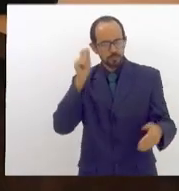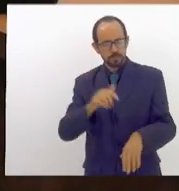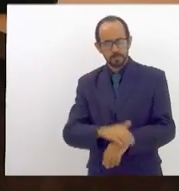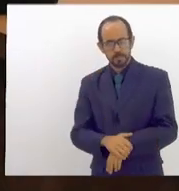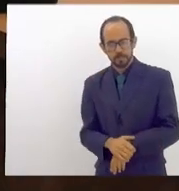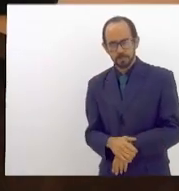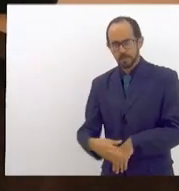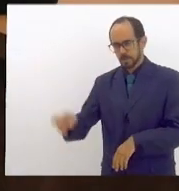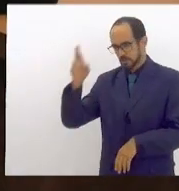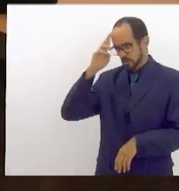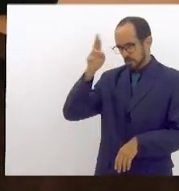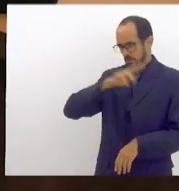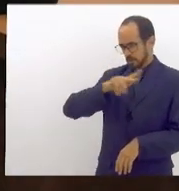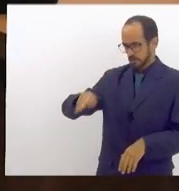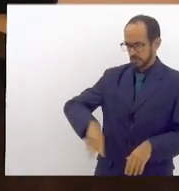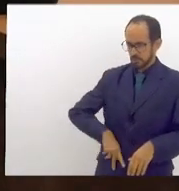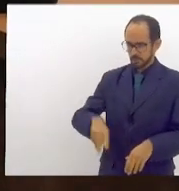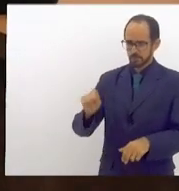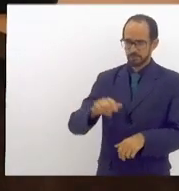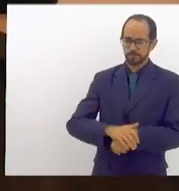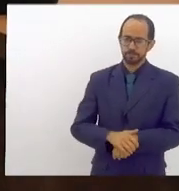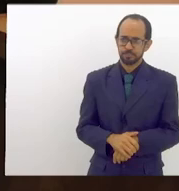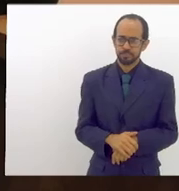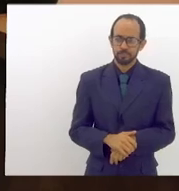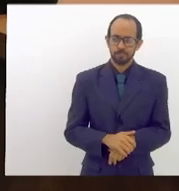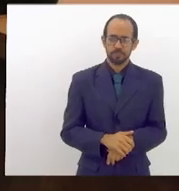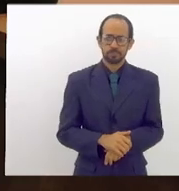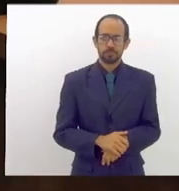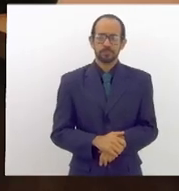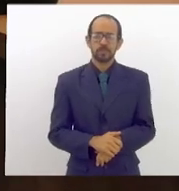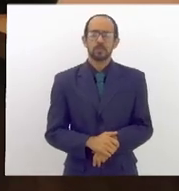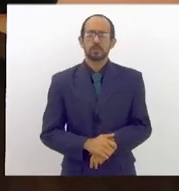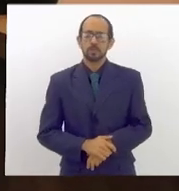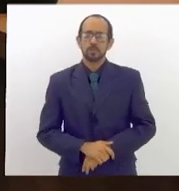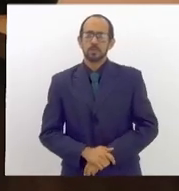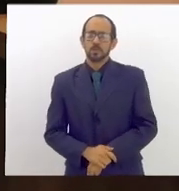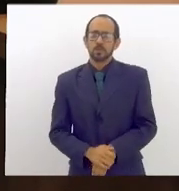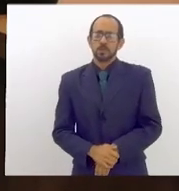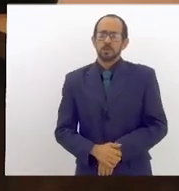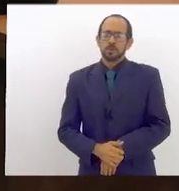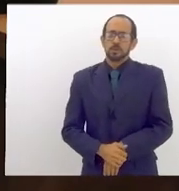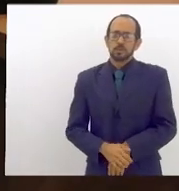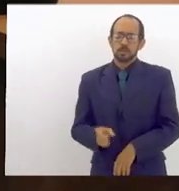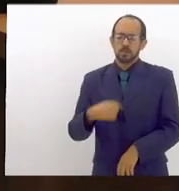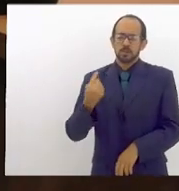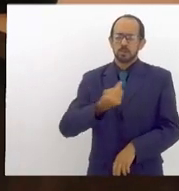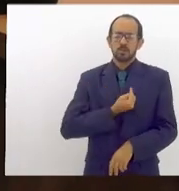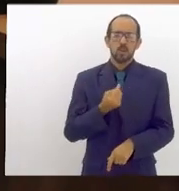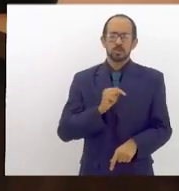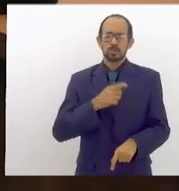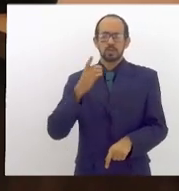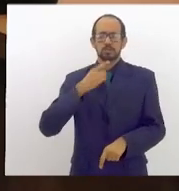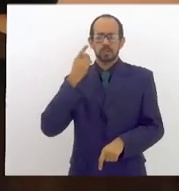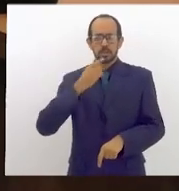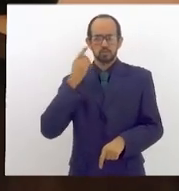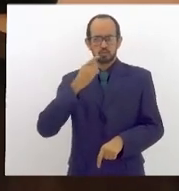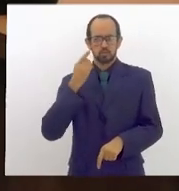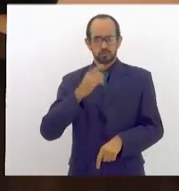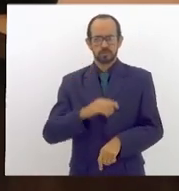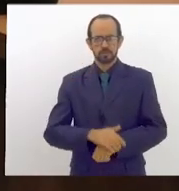senhor presidente o senhor presidente nós deputados